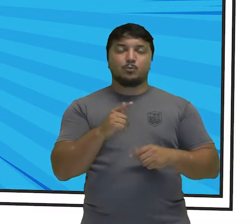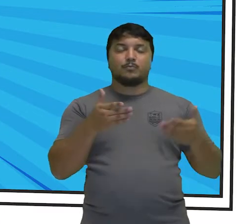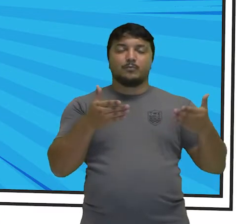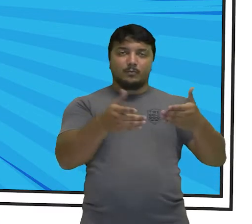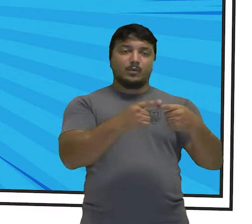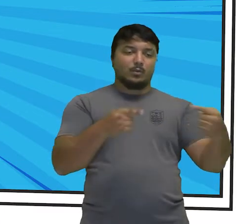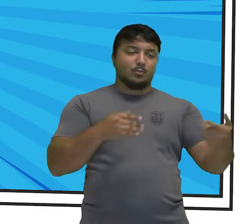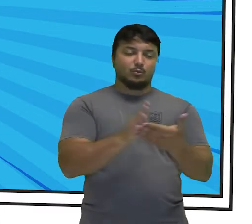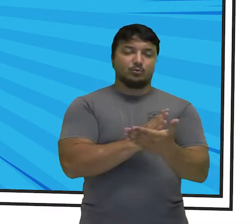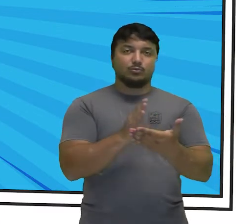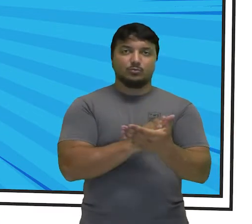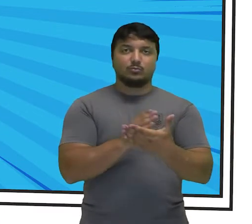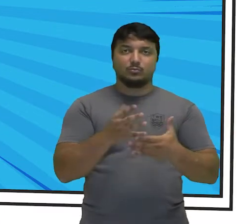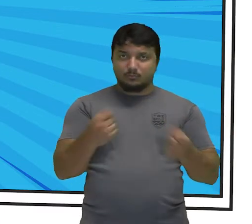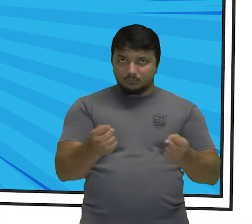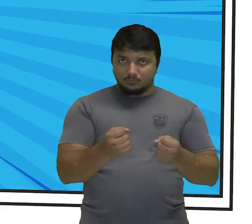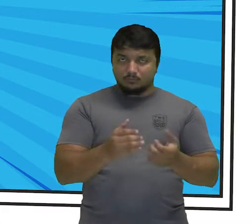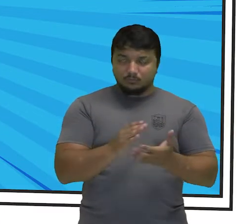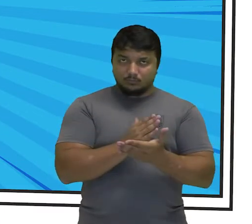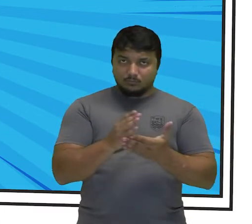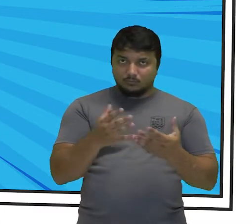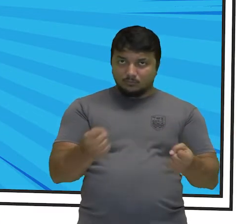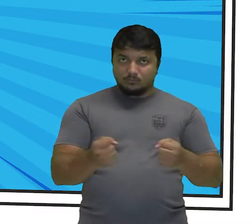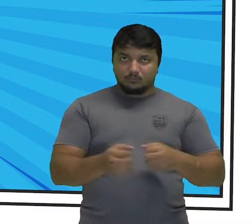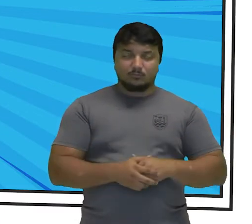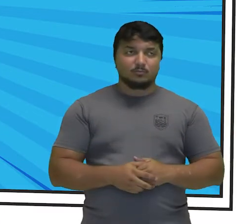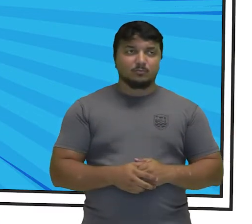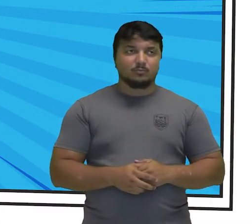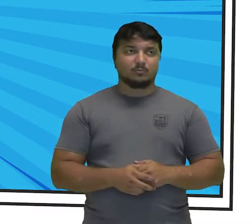Vamos fazer algumas questões? Vamos lá?